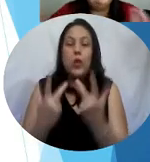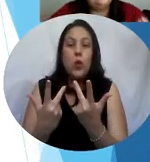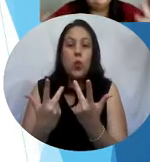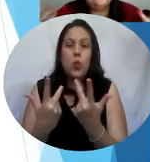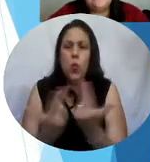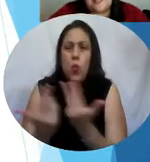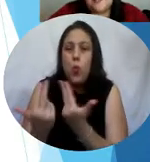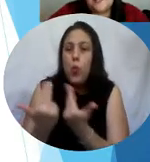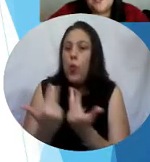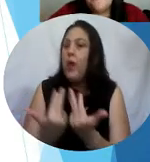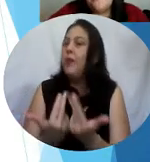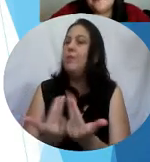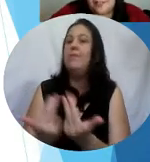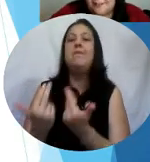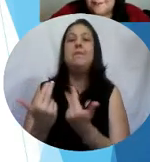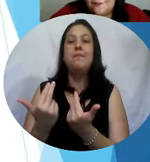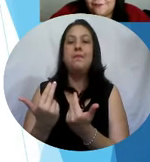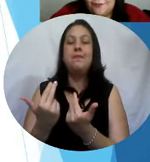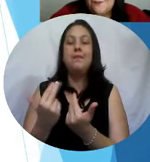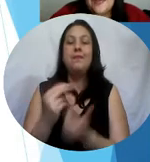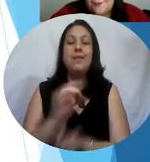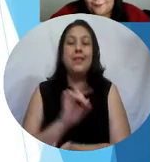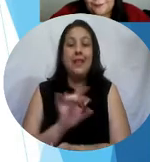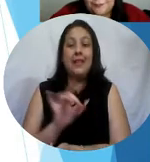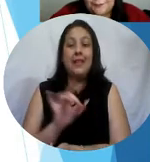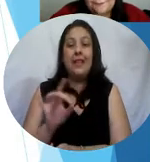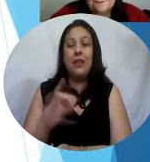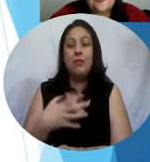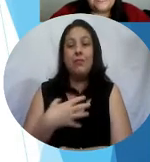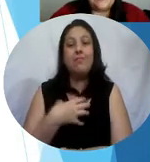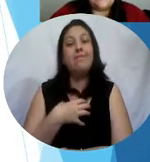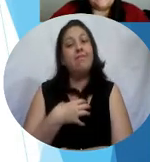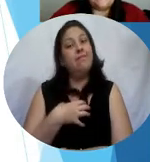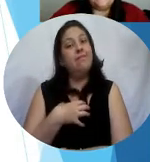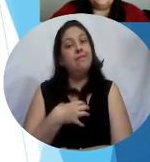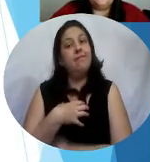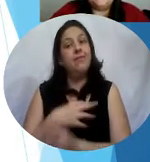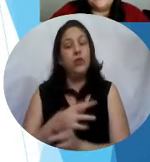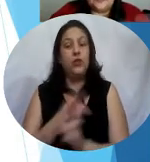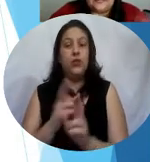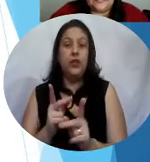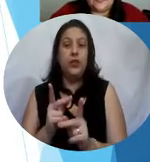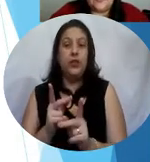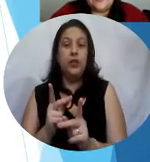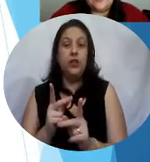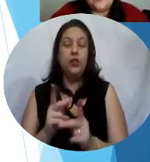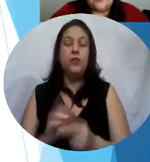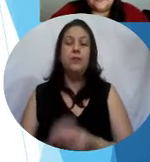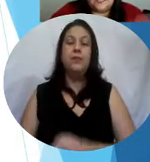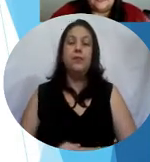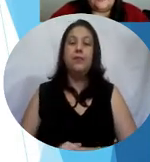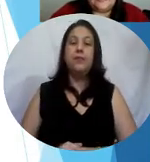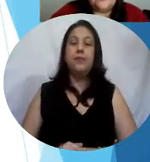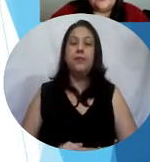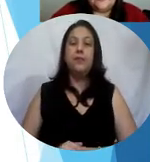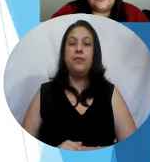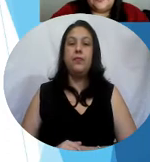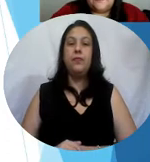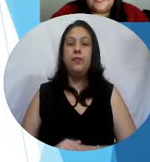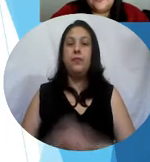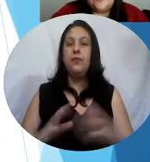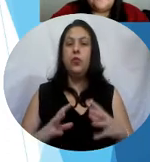mesma intensidade, pois cada indivíduo é único. Todas as alterações, né, que nós